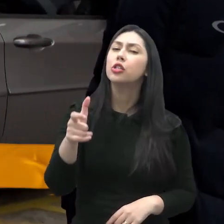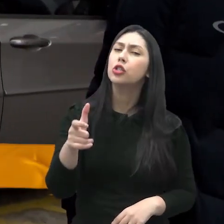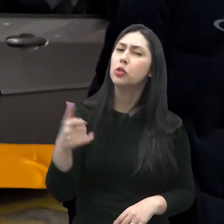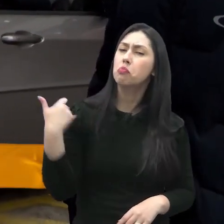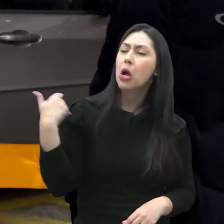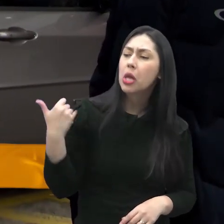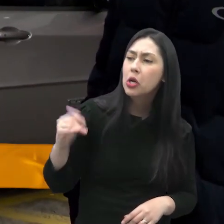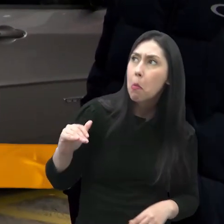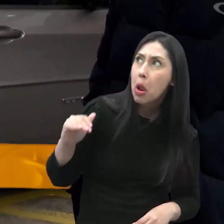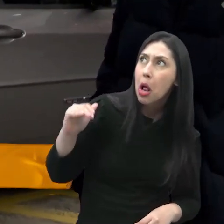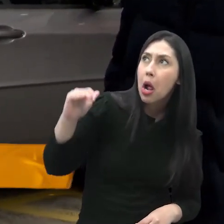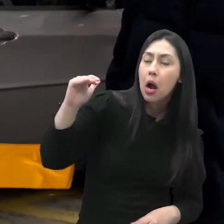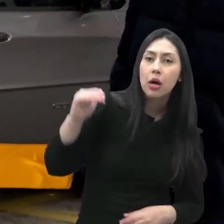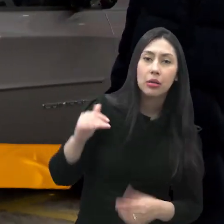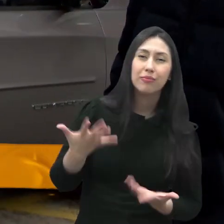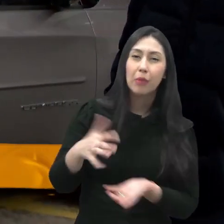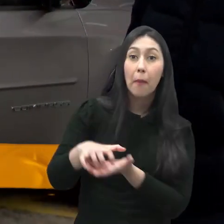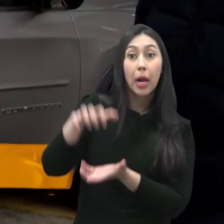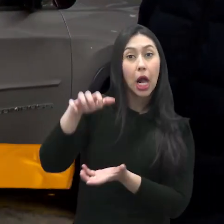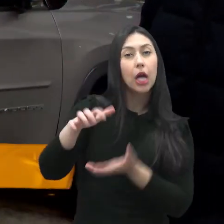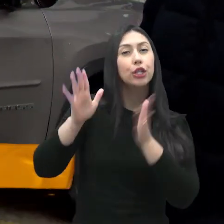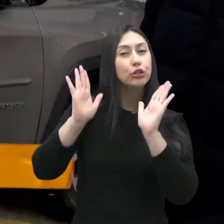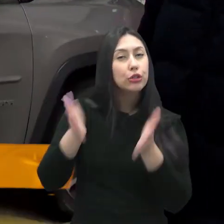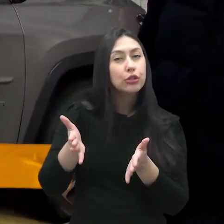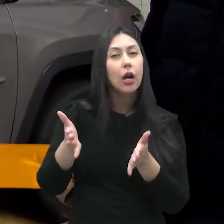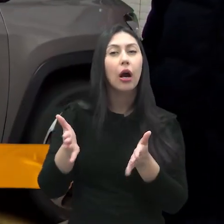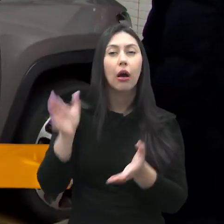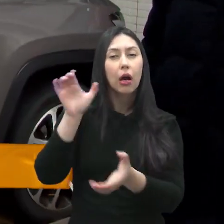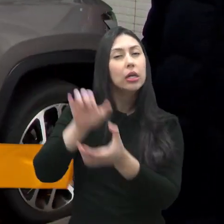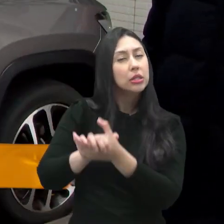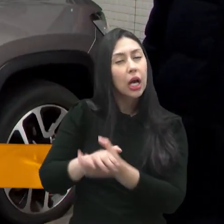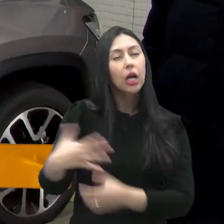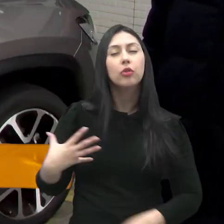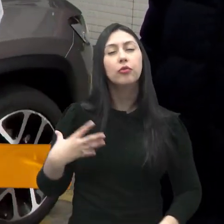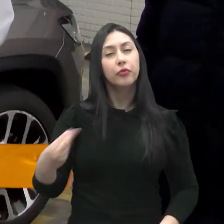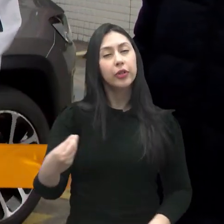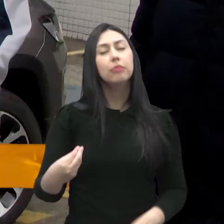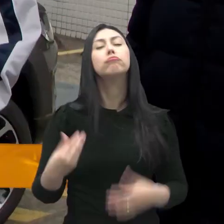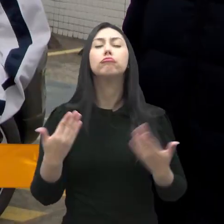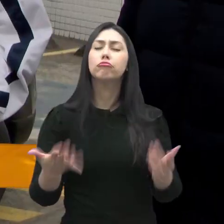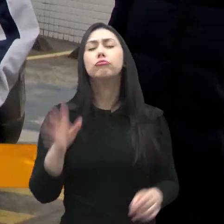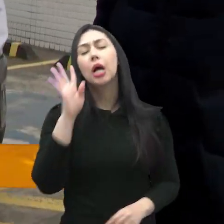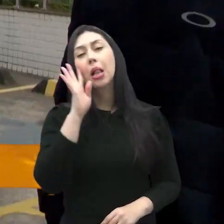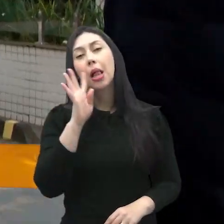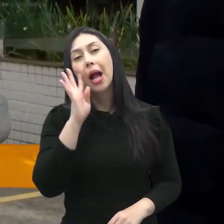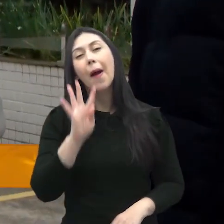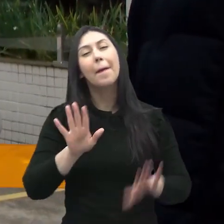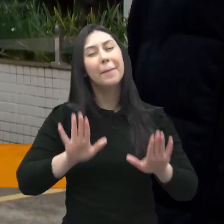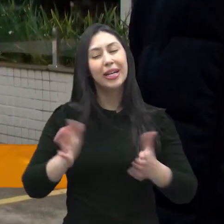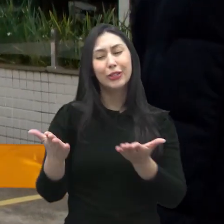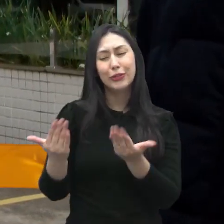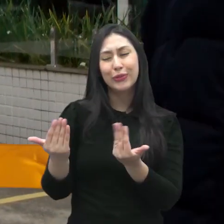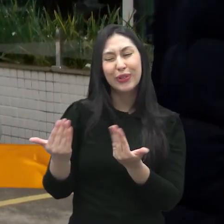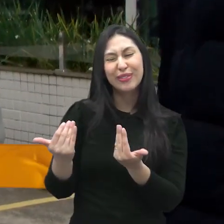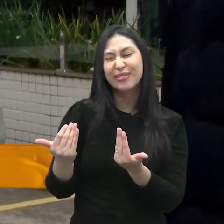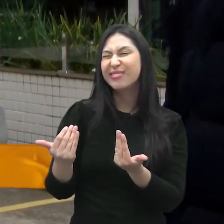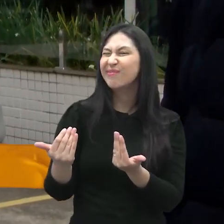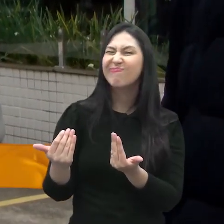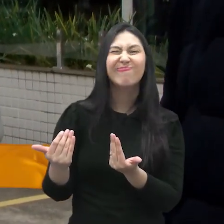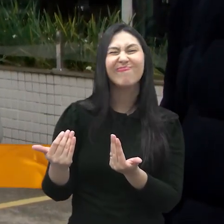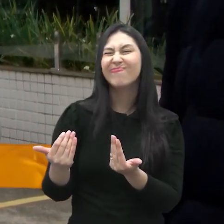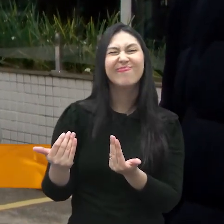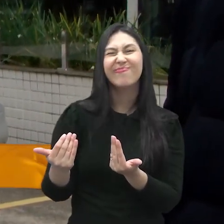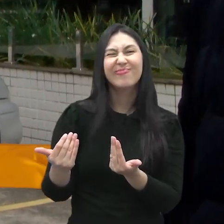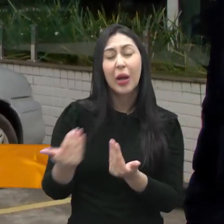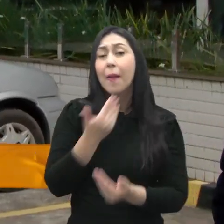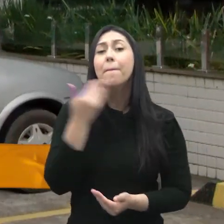pessoal que tem mais idade aí, né? Já tem relacionamento estável, né? Já tem filhos. Aí eu acho interessante, mas para jovens eu acho que